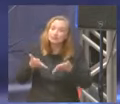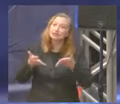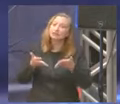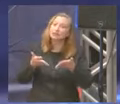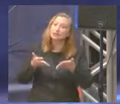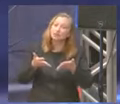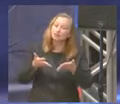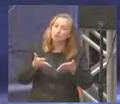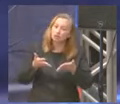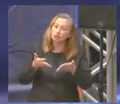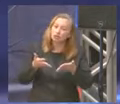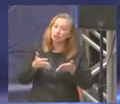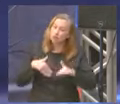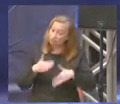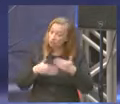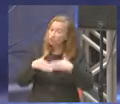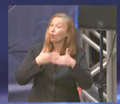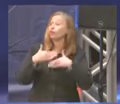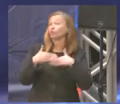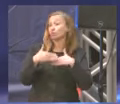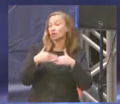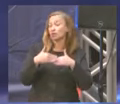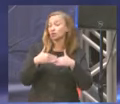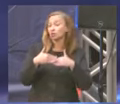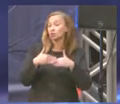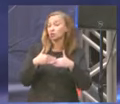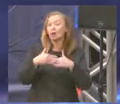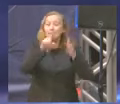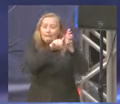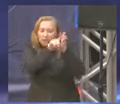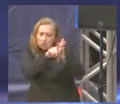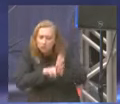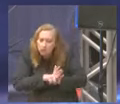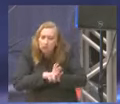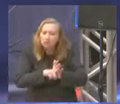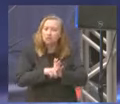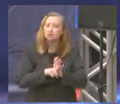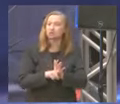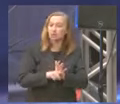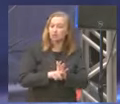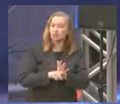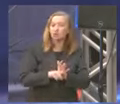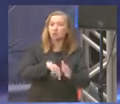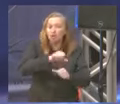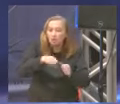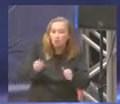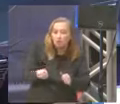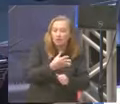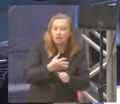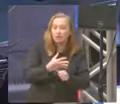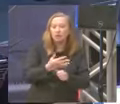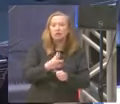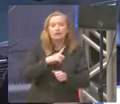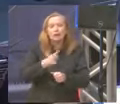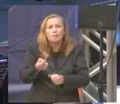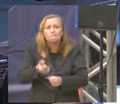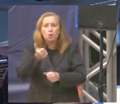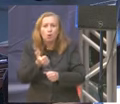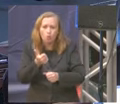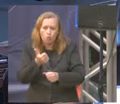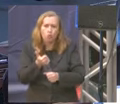iniciativas de fomento, né, de fomento para pesquisa e desenvolvimento e inovação. A gente tem